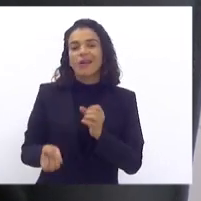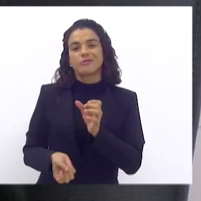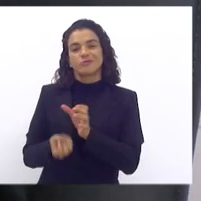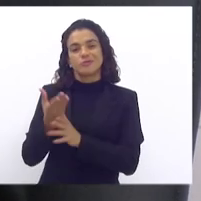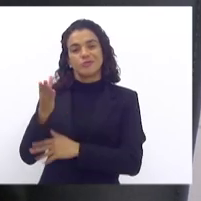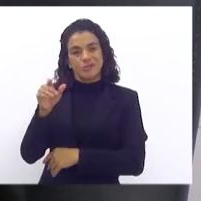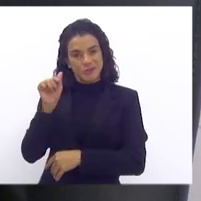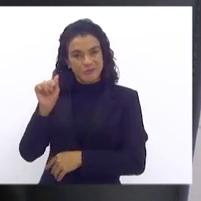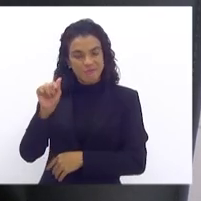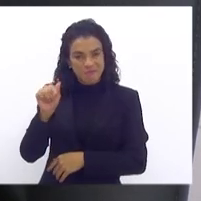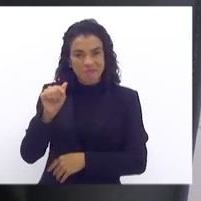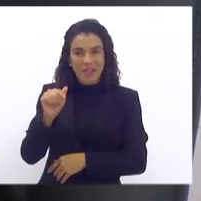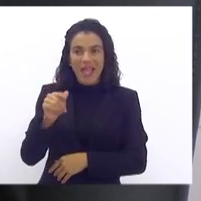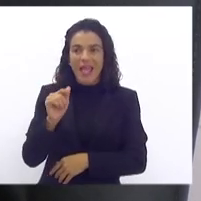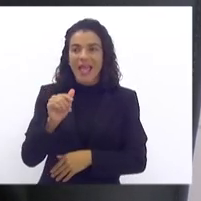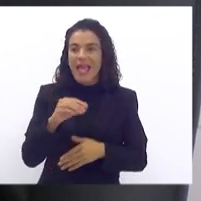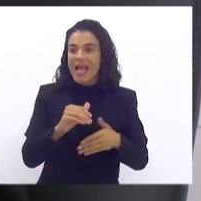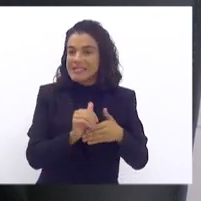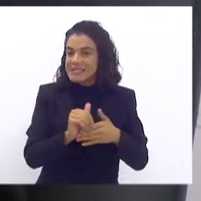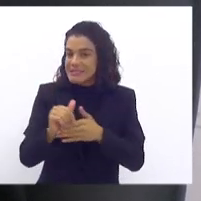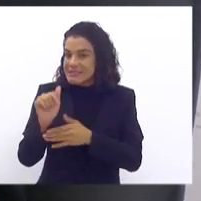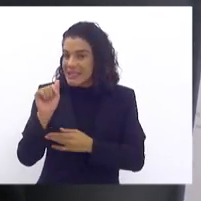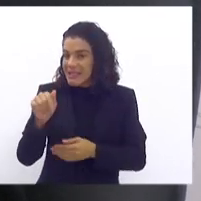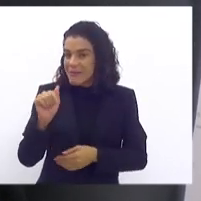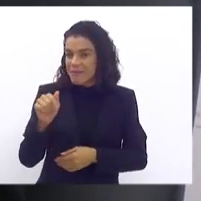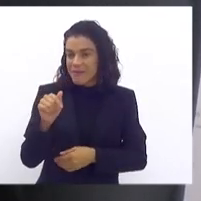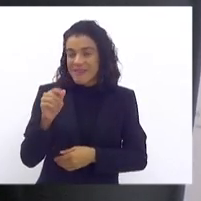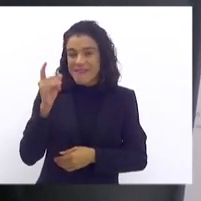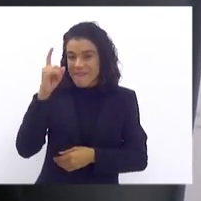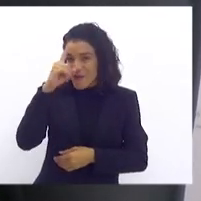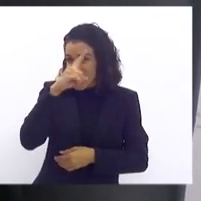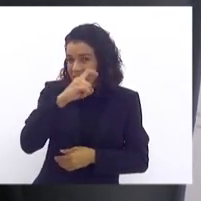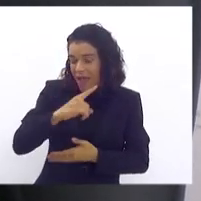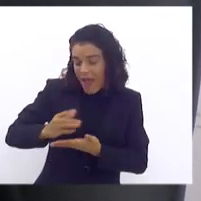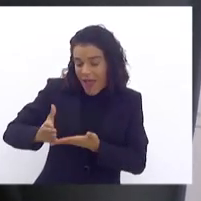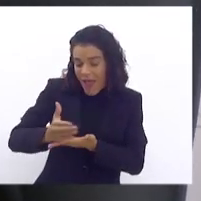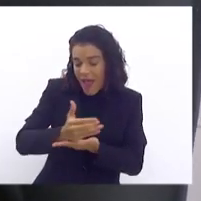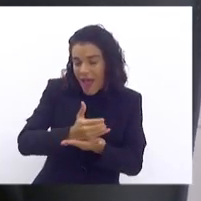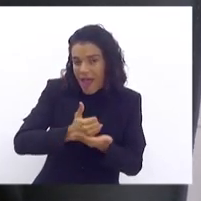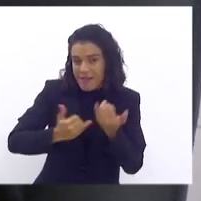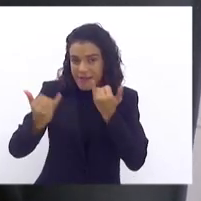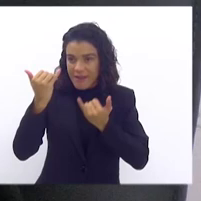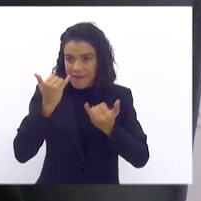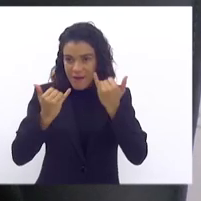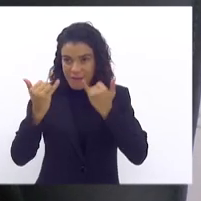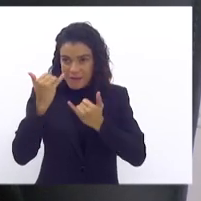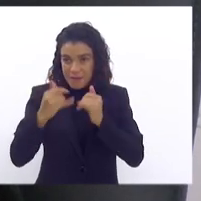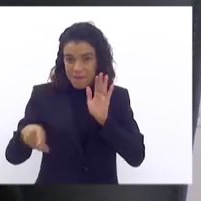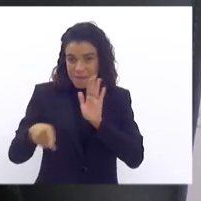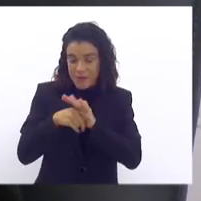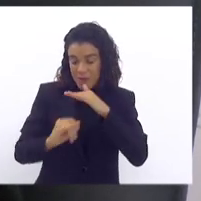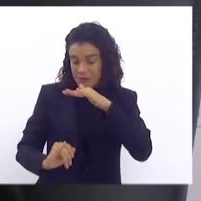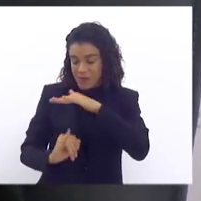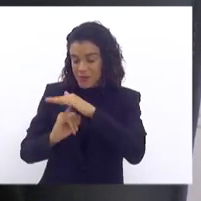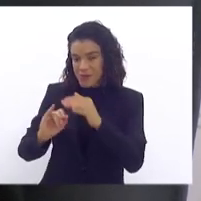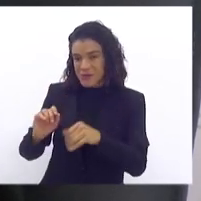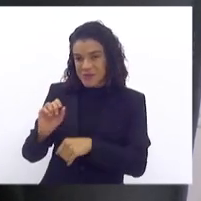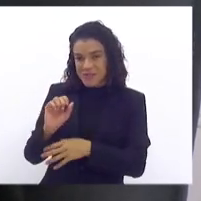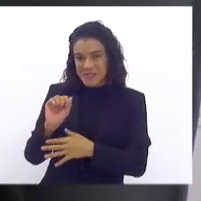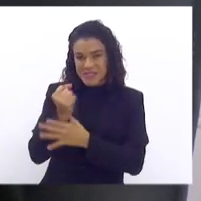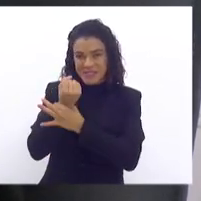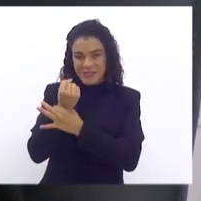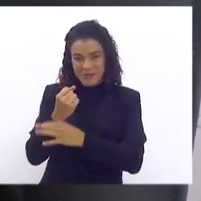exatamente essa indicação da dificuldade da coleta de dados. Né? O próprio Instituto de Segurança Pública, que